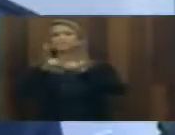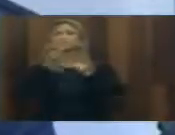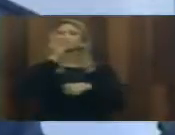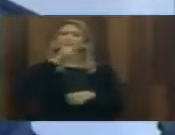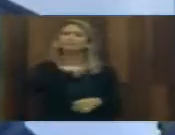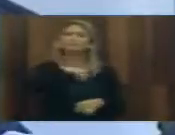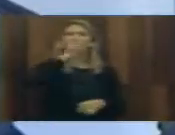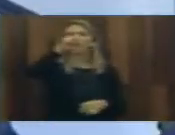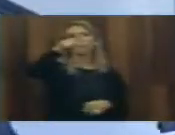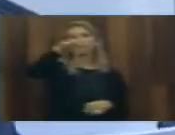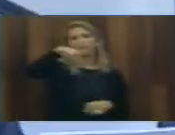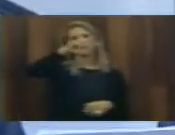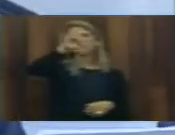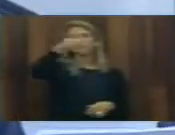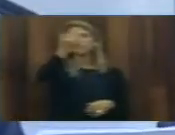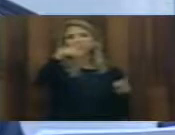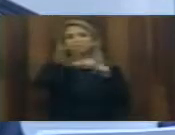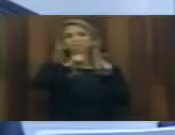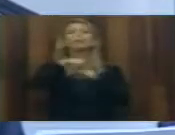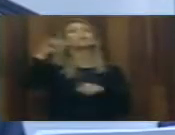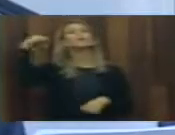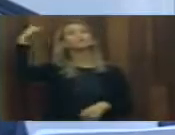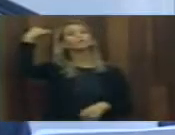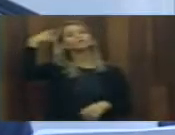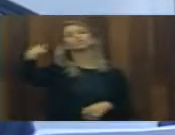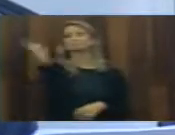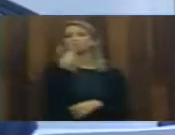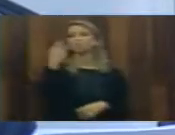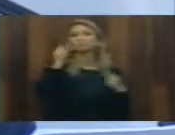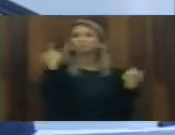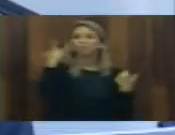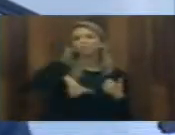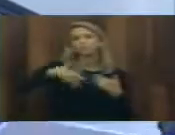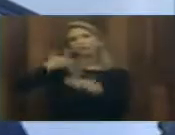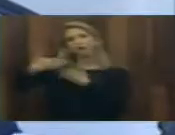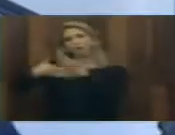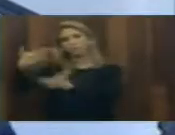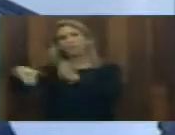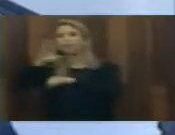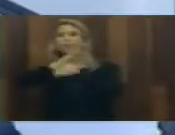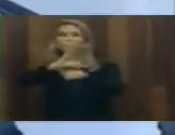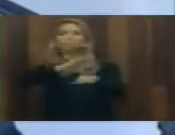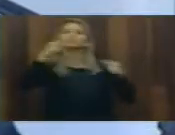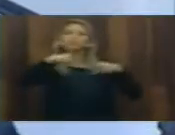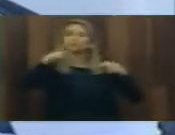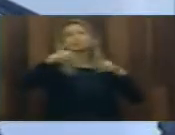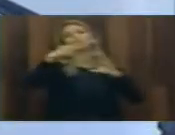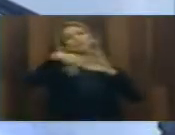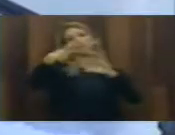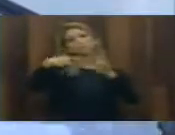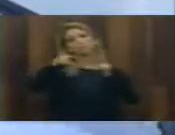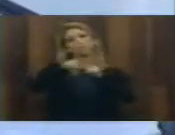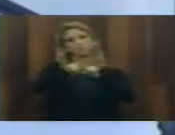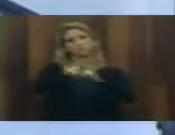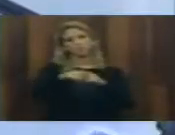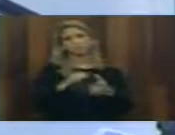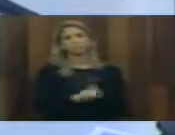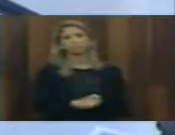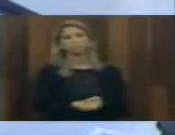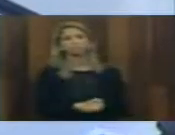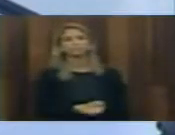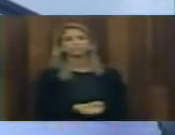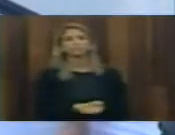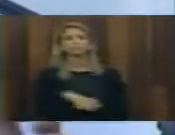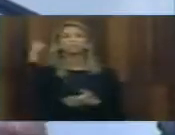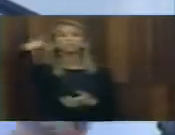É importante que nós possamos estar avançando nessa direção no dia de hoje. Além disso, senhor